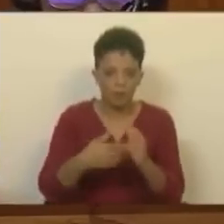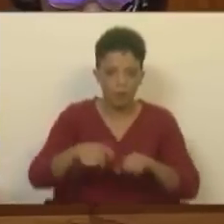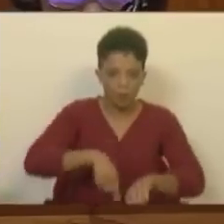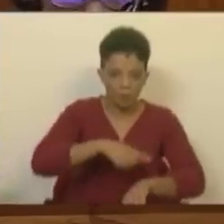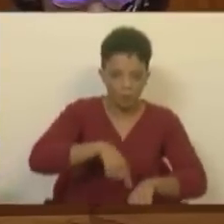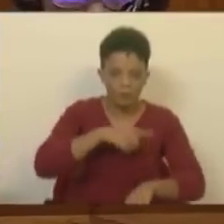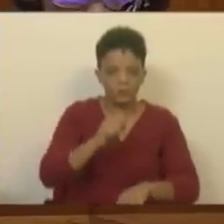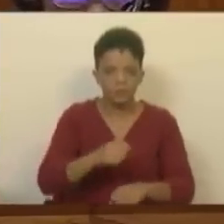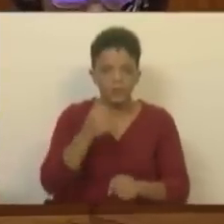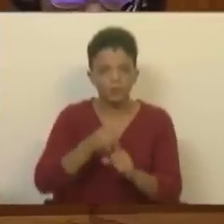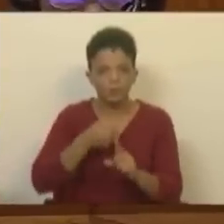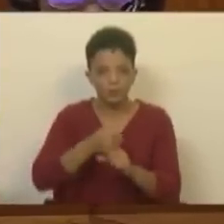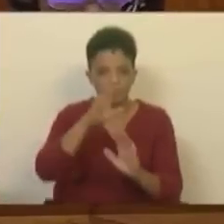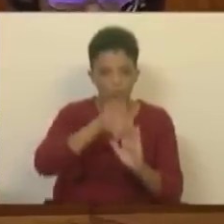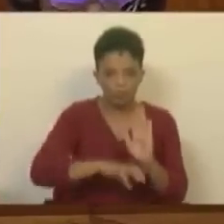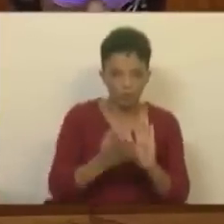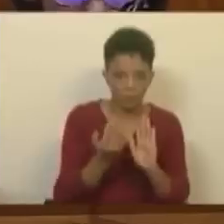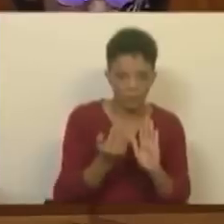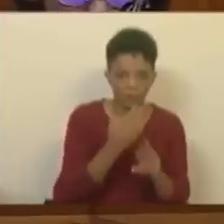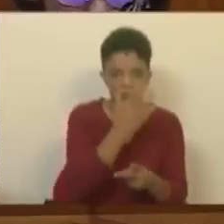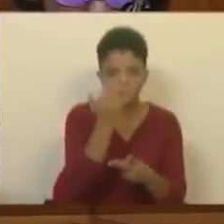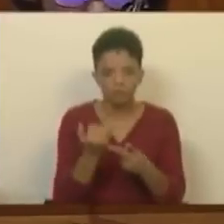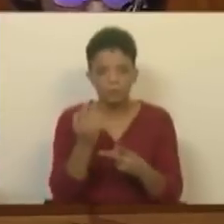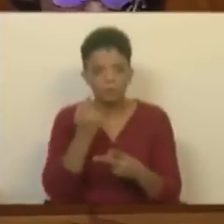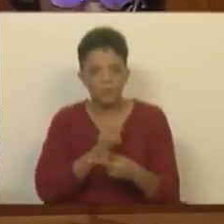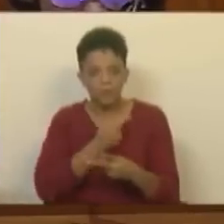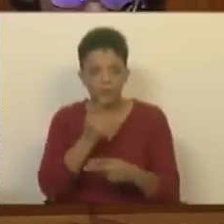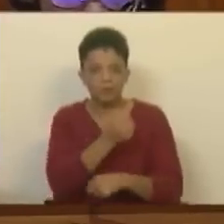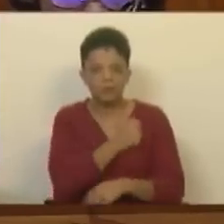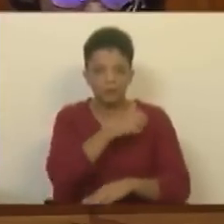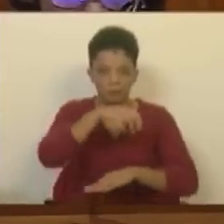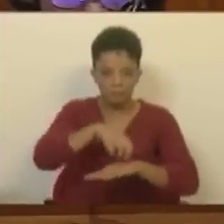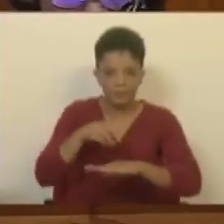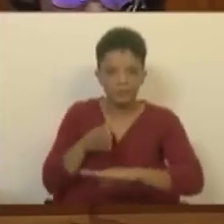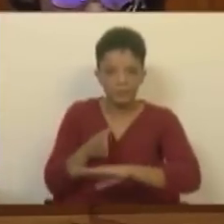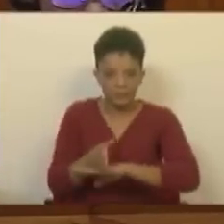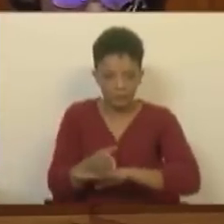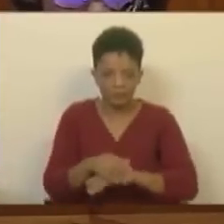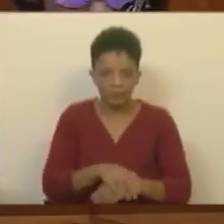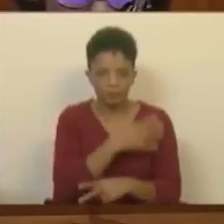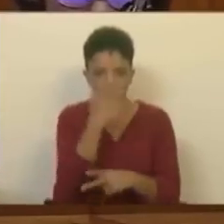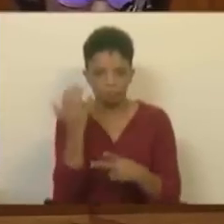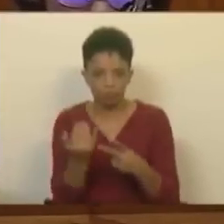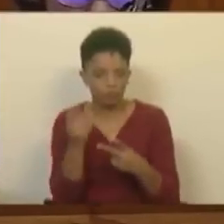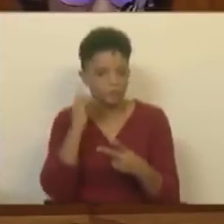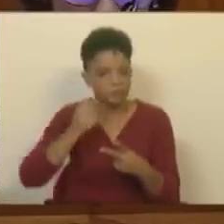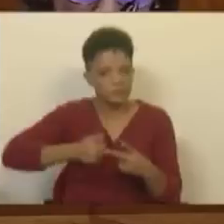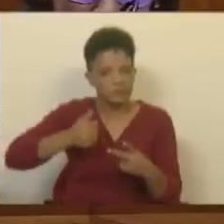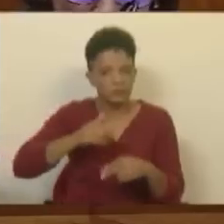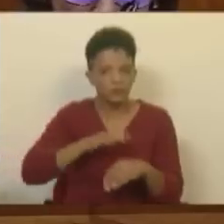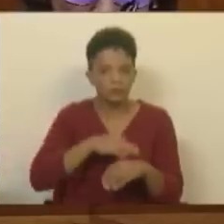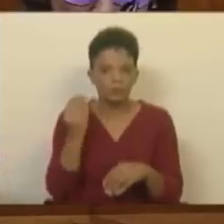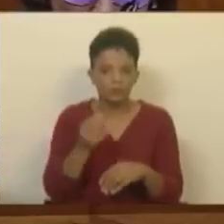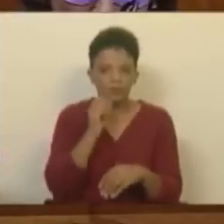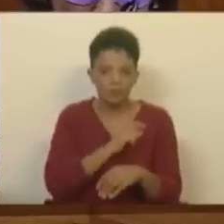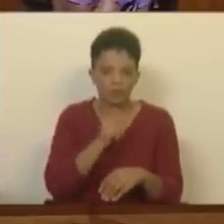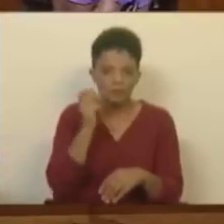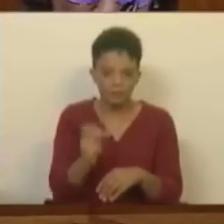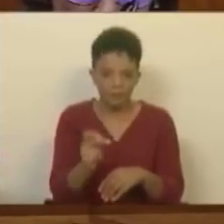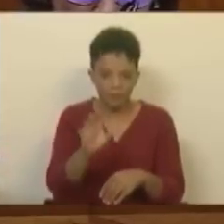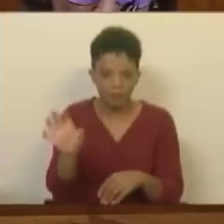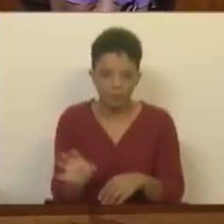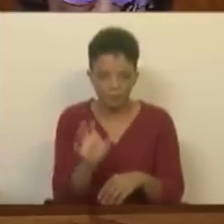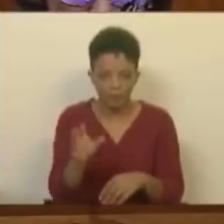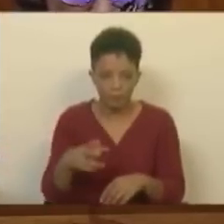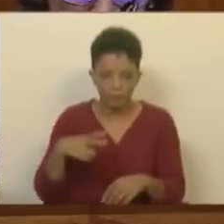e a combater a precariedade segundo lugar temos que ter habitação acessível que é a segunda condição fundamental para que os jovens possam ter de forma